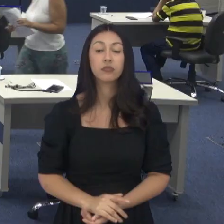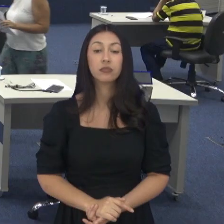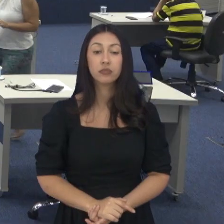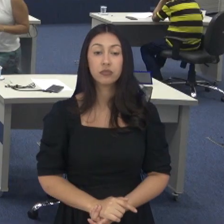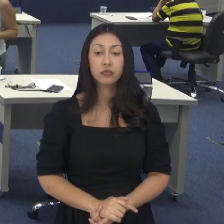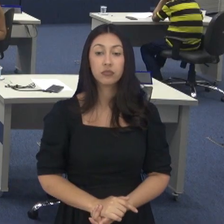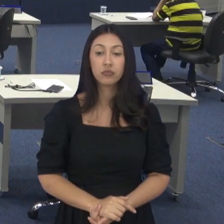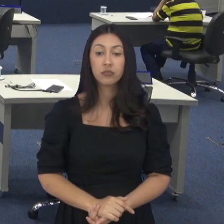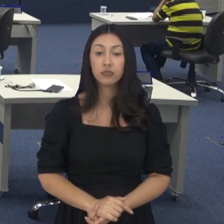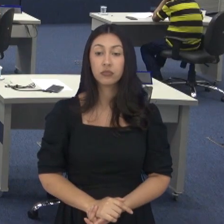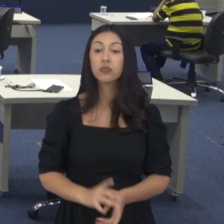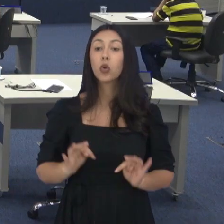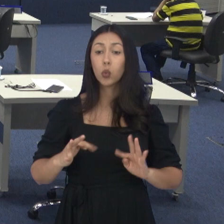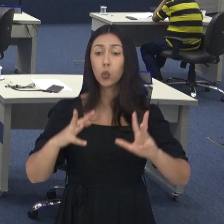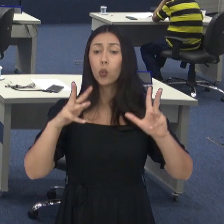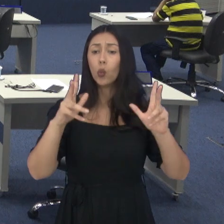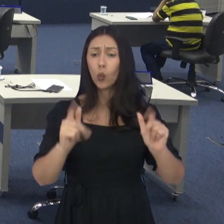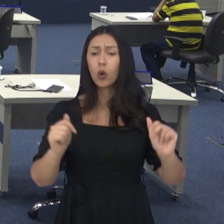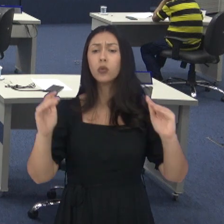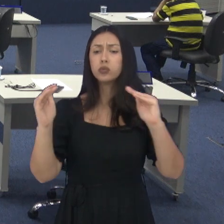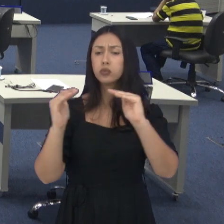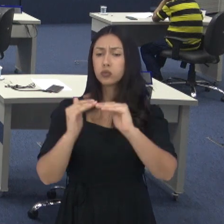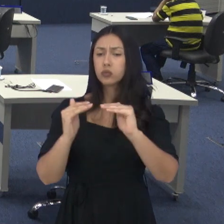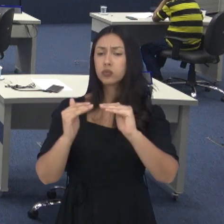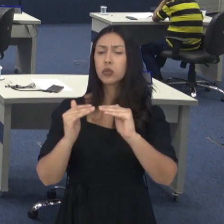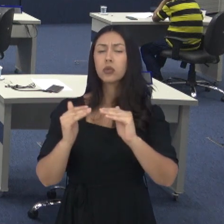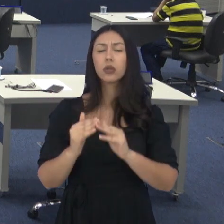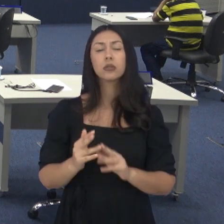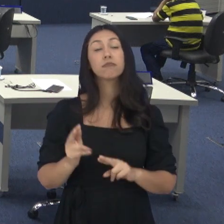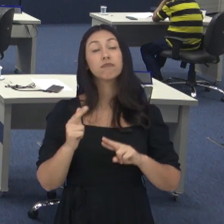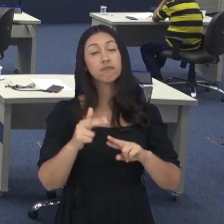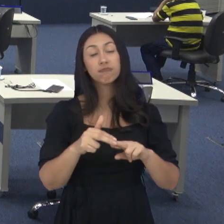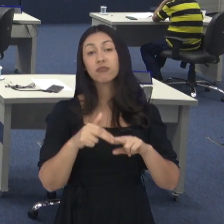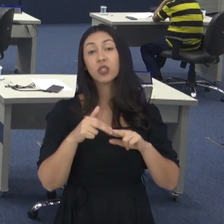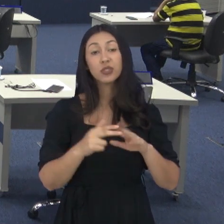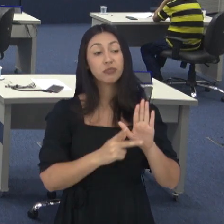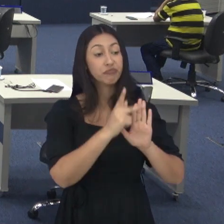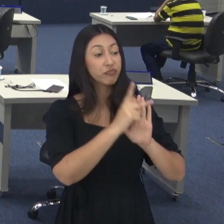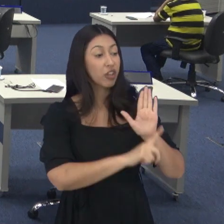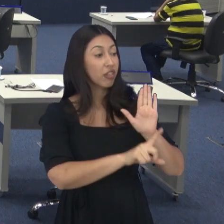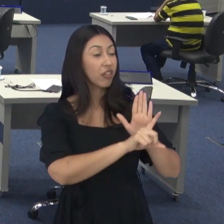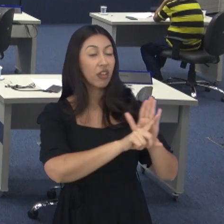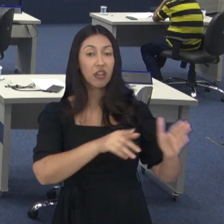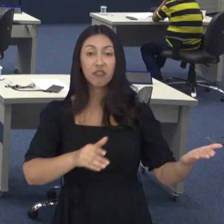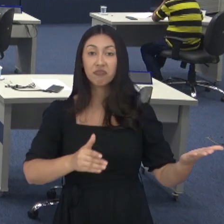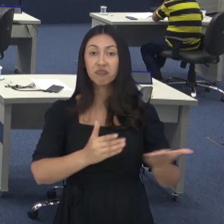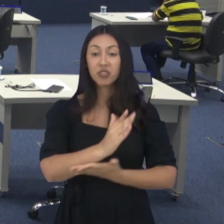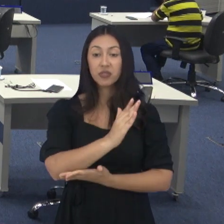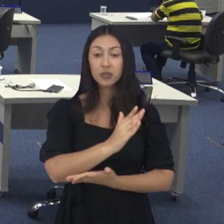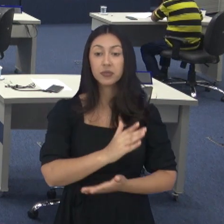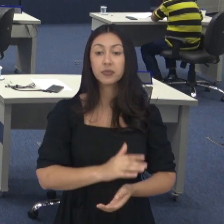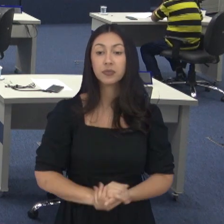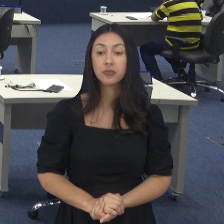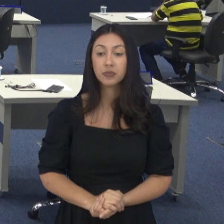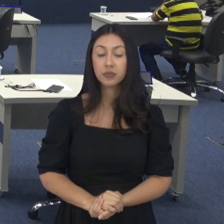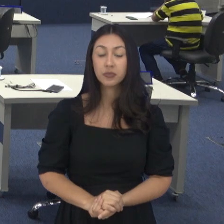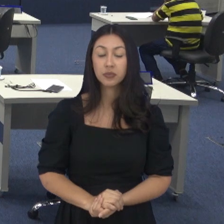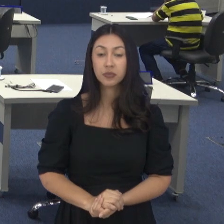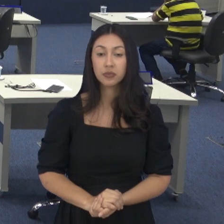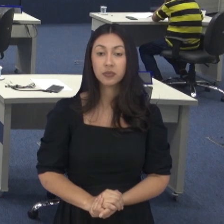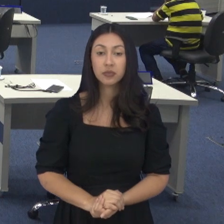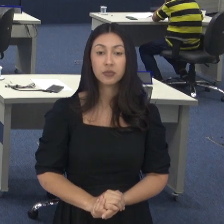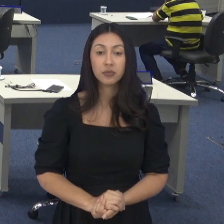manifestem. Nenhum voto contrário, senhor presidente. Sem nenhum voto contrário, está aprovado por unanimidade.